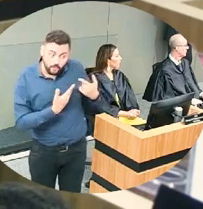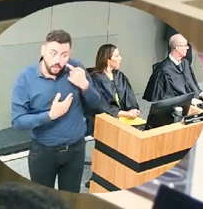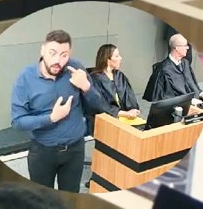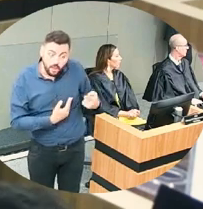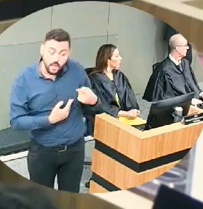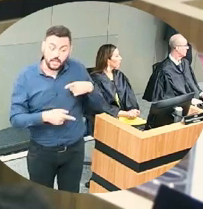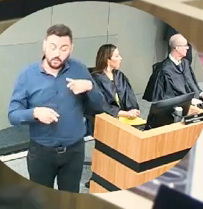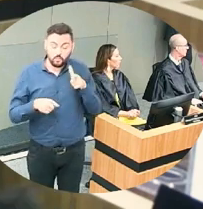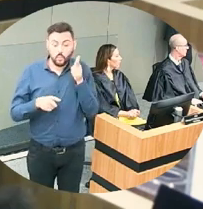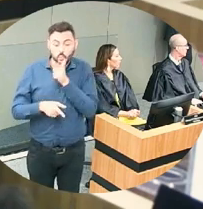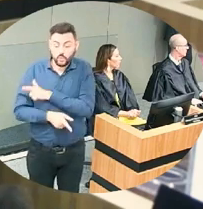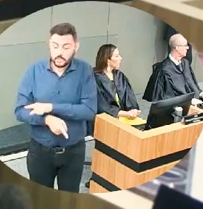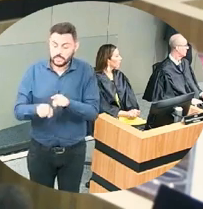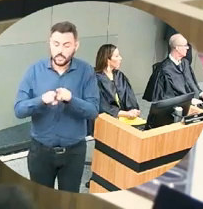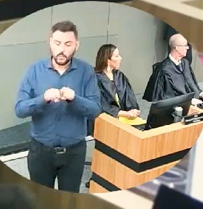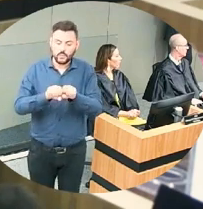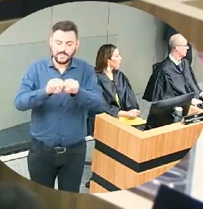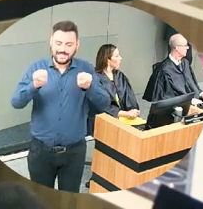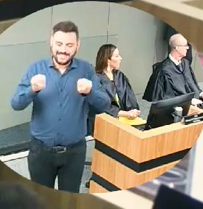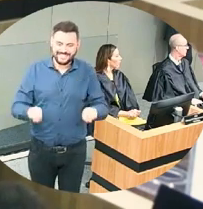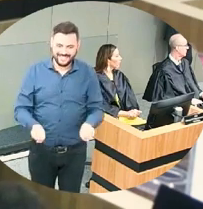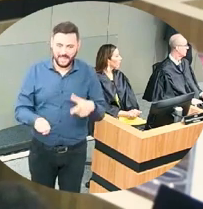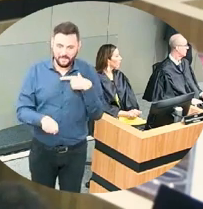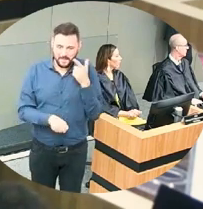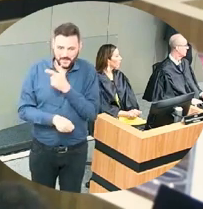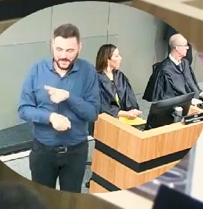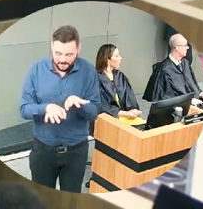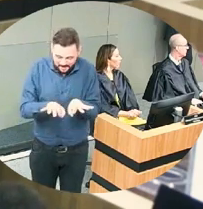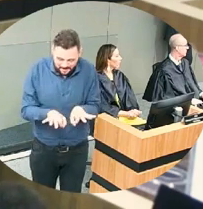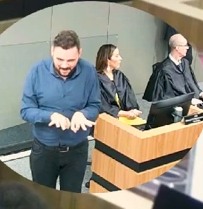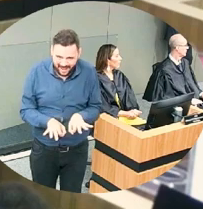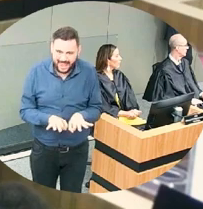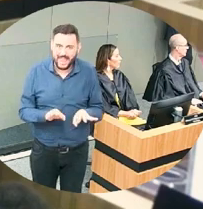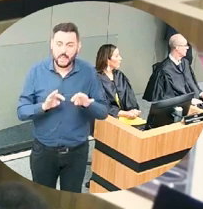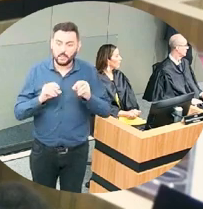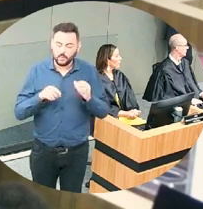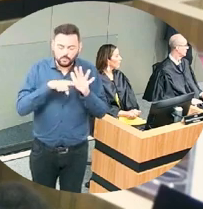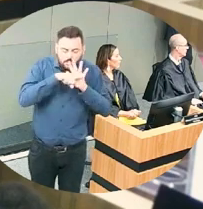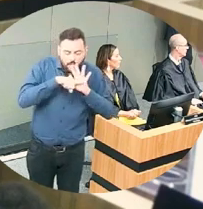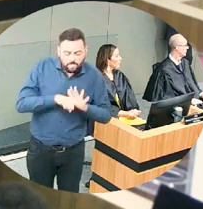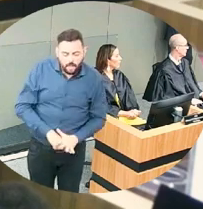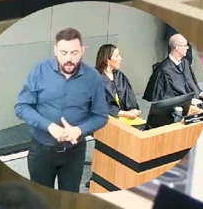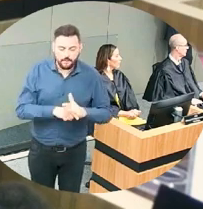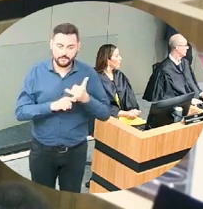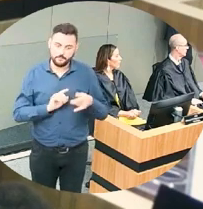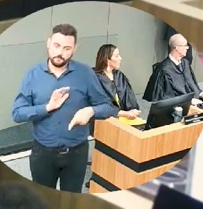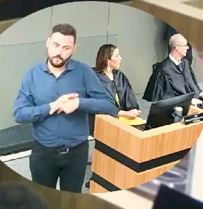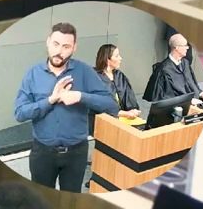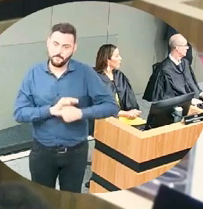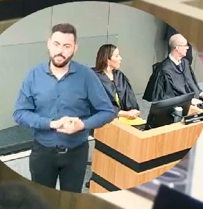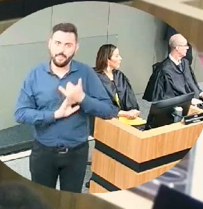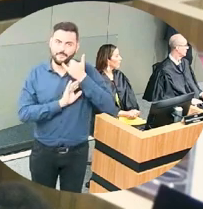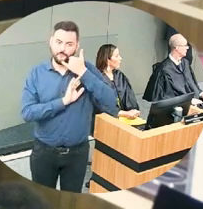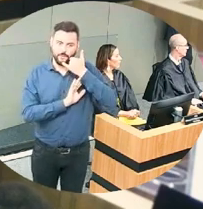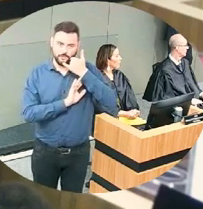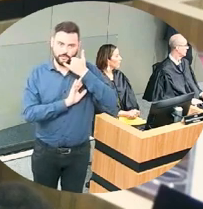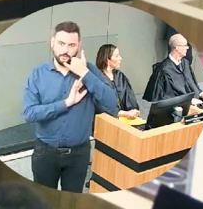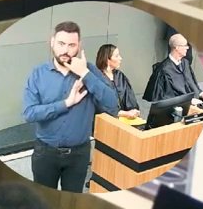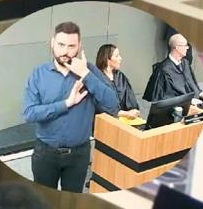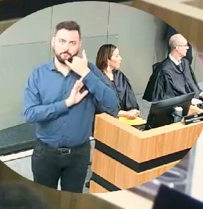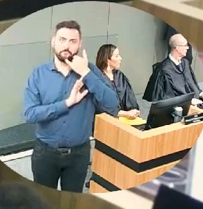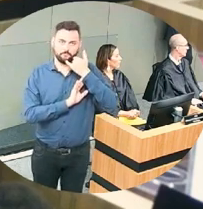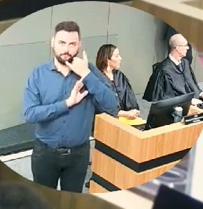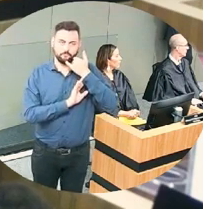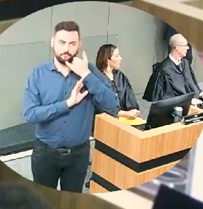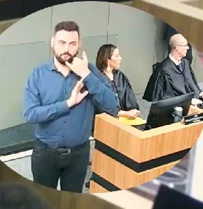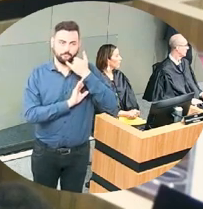um sistema que permite através da análise eh telefônica dizer Esse